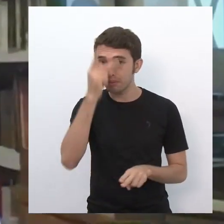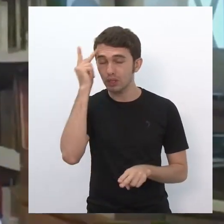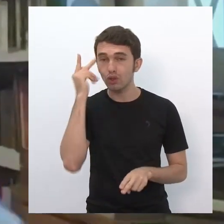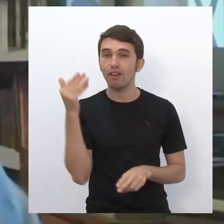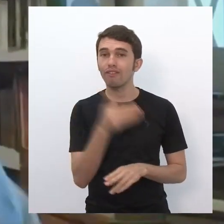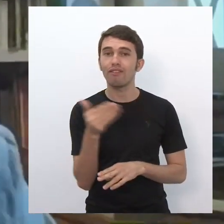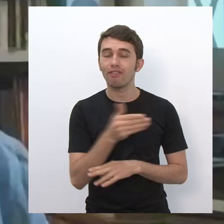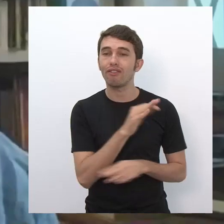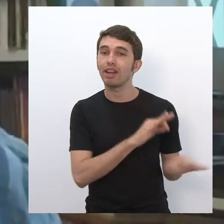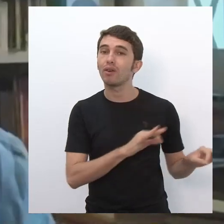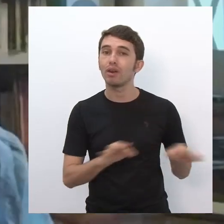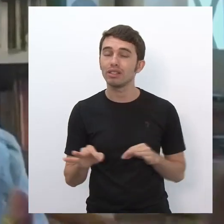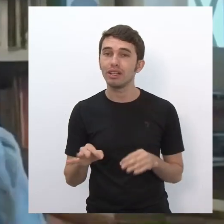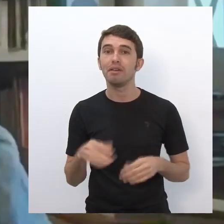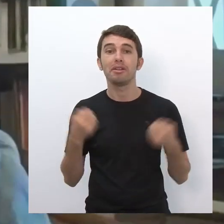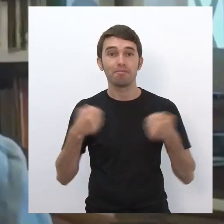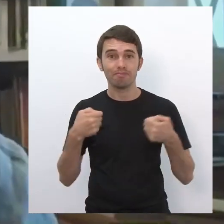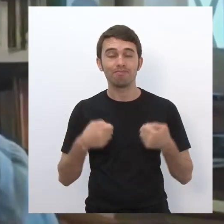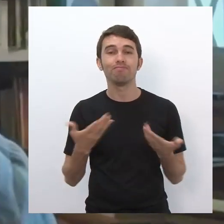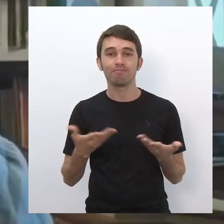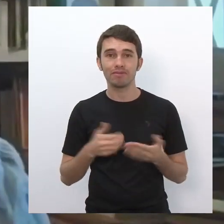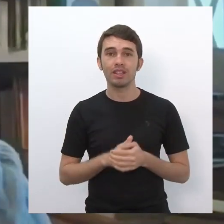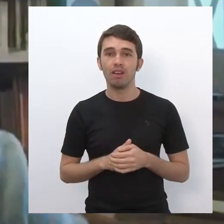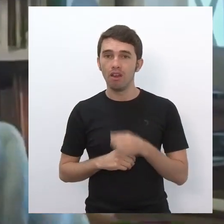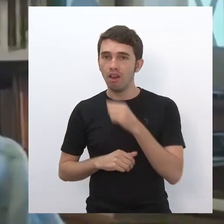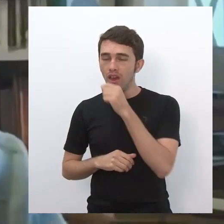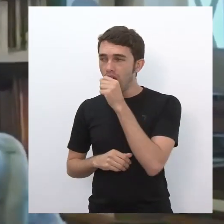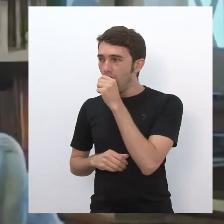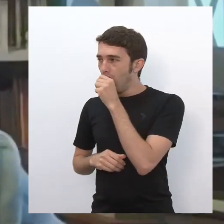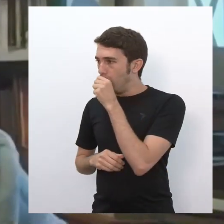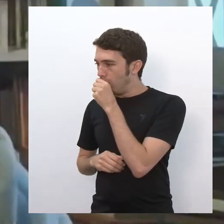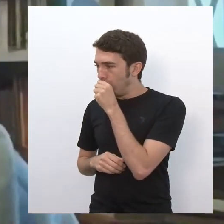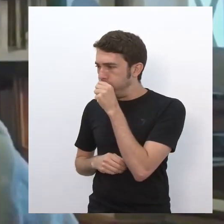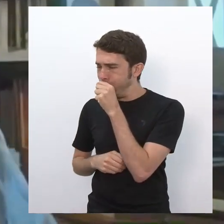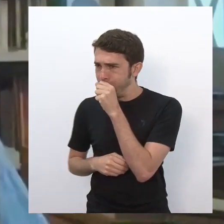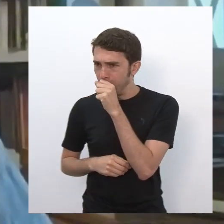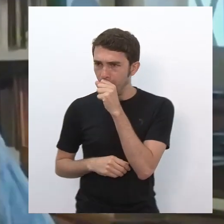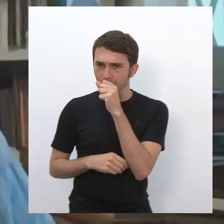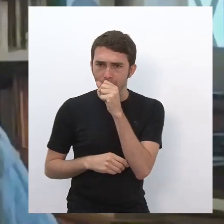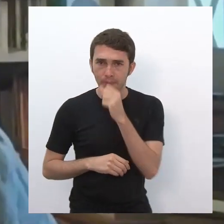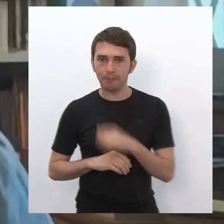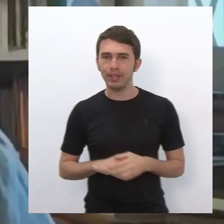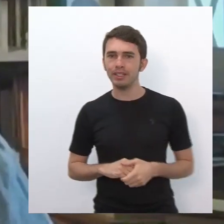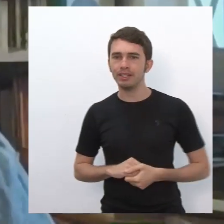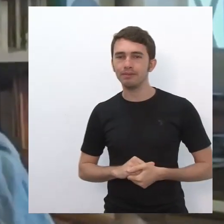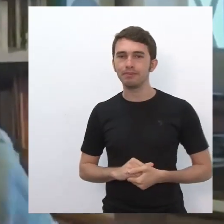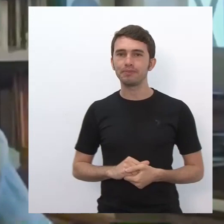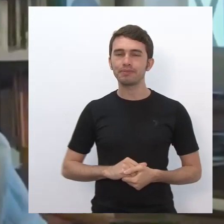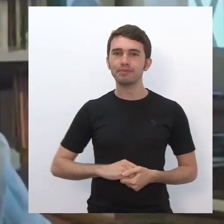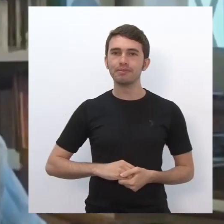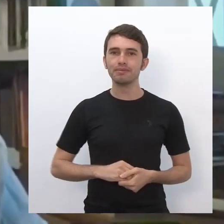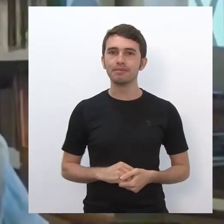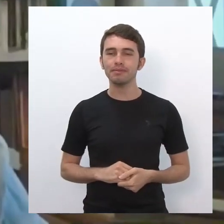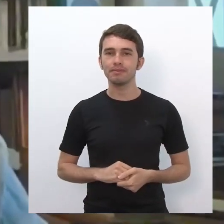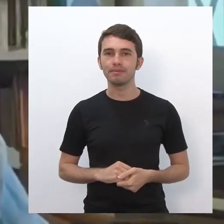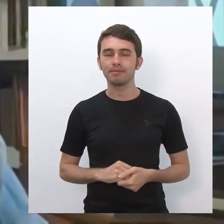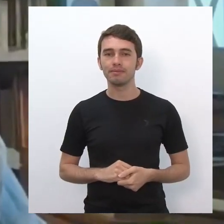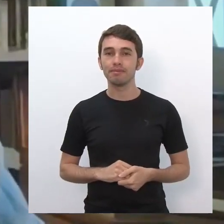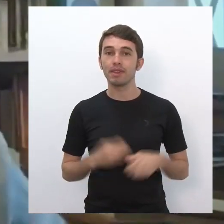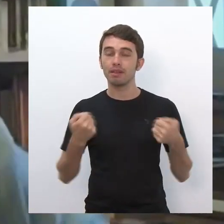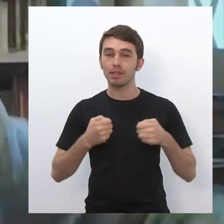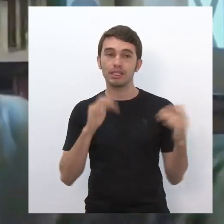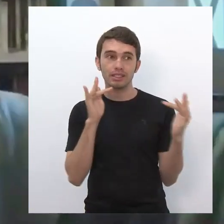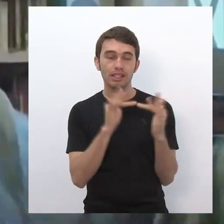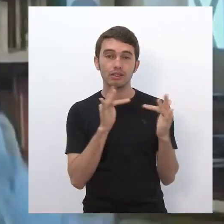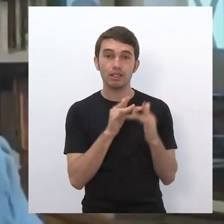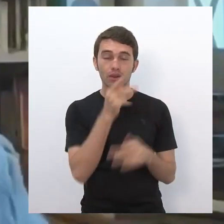Luizinho, né? É quase nesse nível de chamada mesmo, né? Porque nós temos que nos relacionar com essas pessoas,